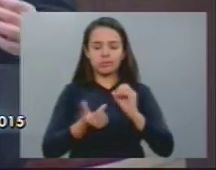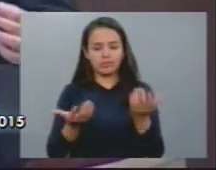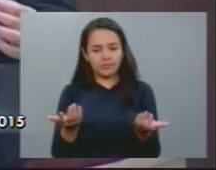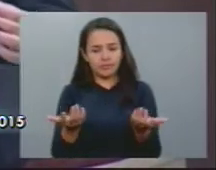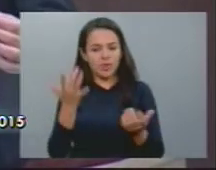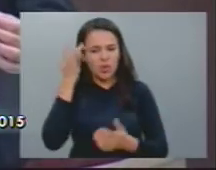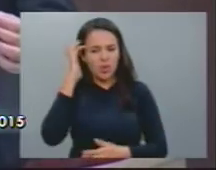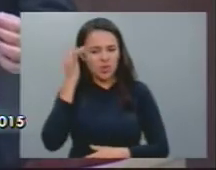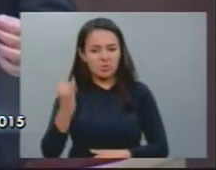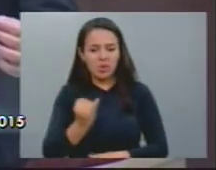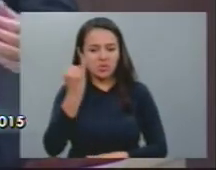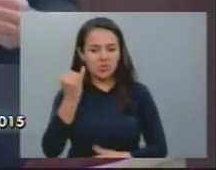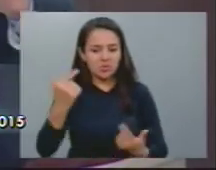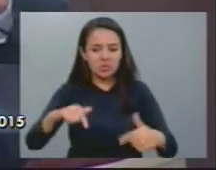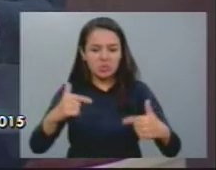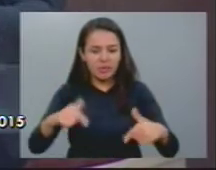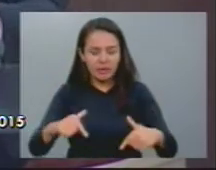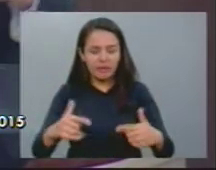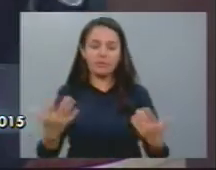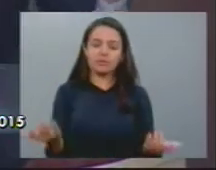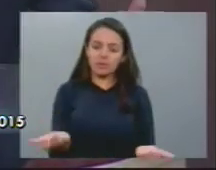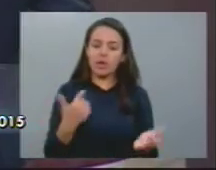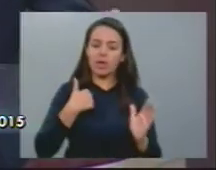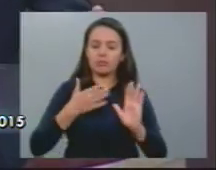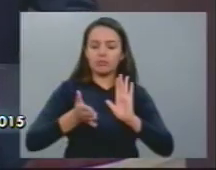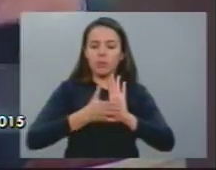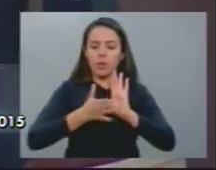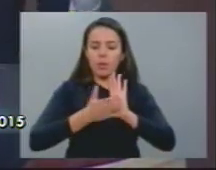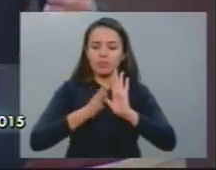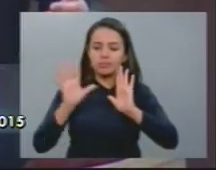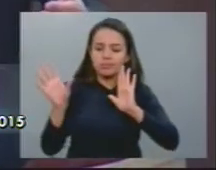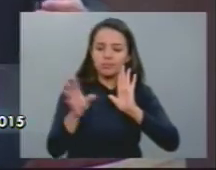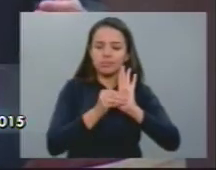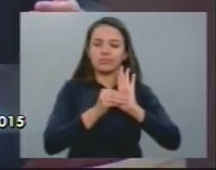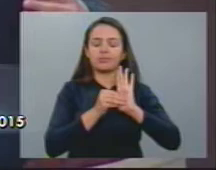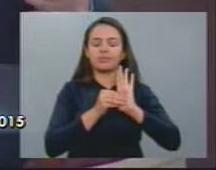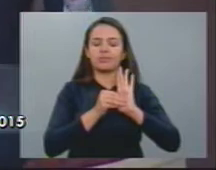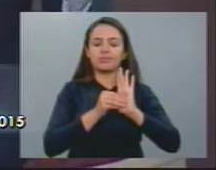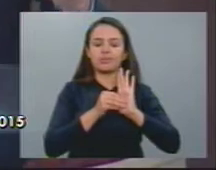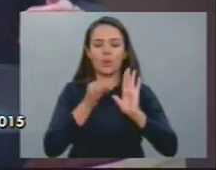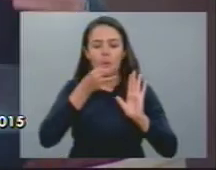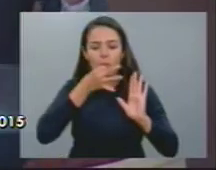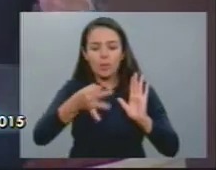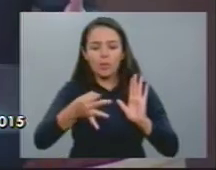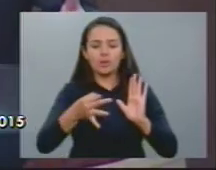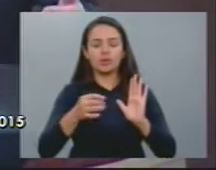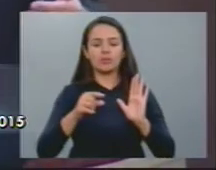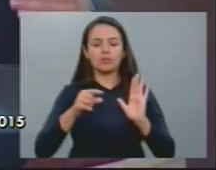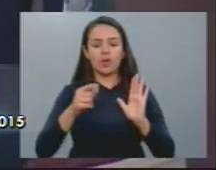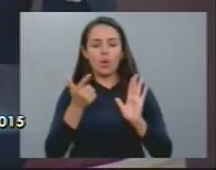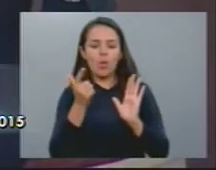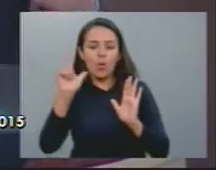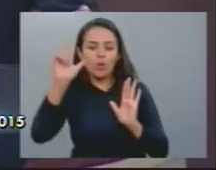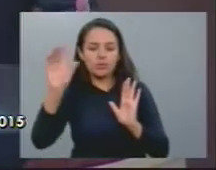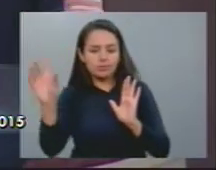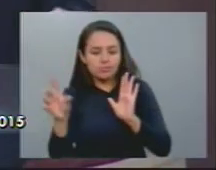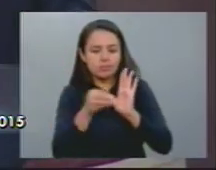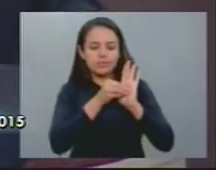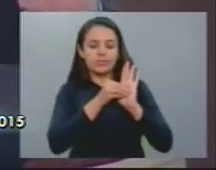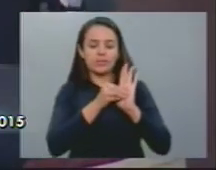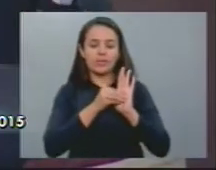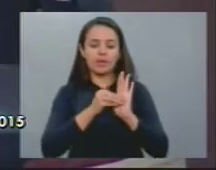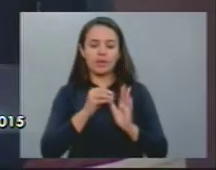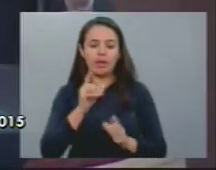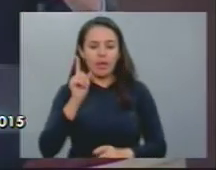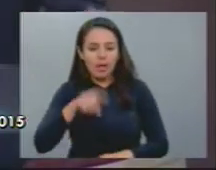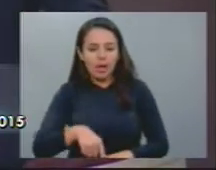eram estratégicos e suplementar ou criar aquelas ações que, na nossa visão,